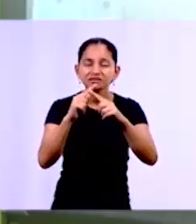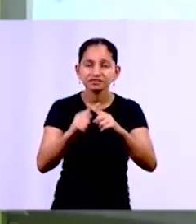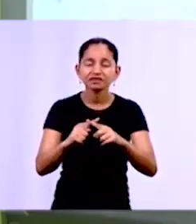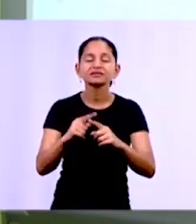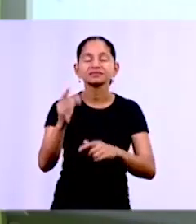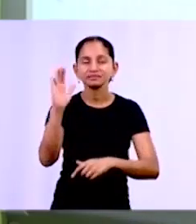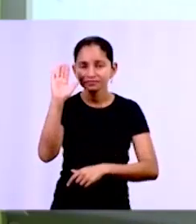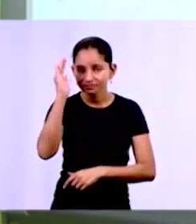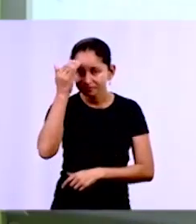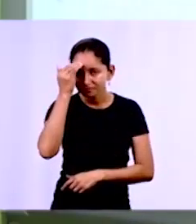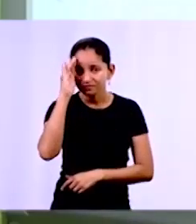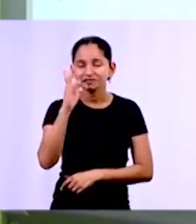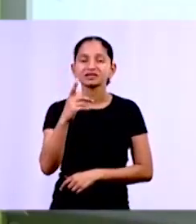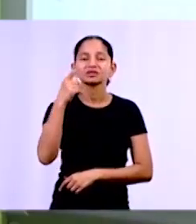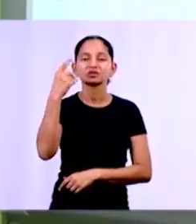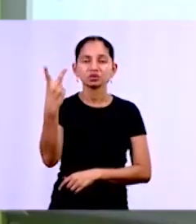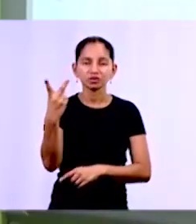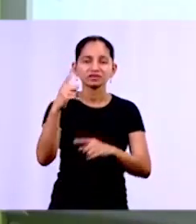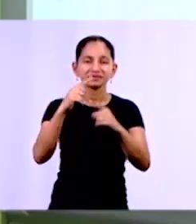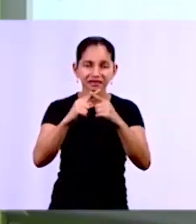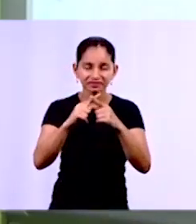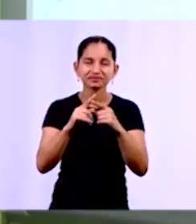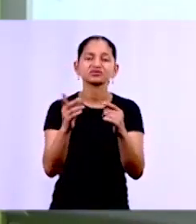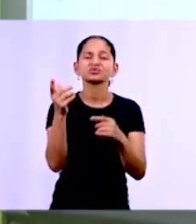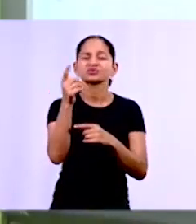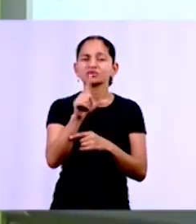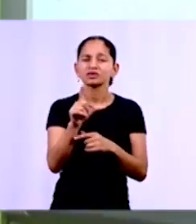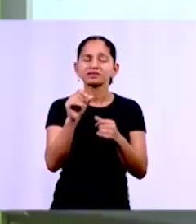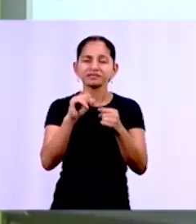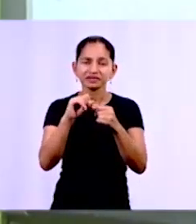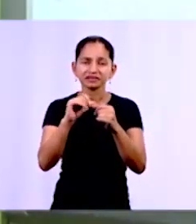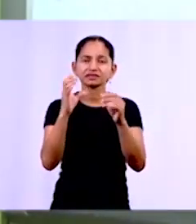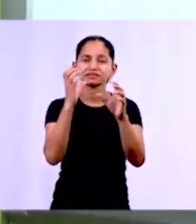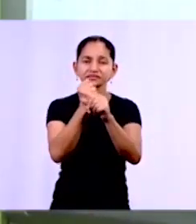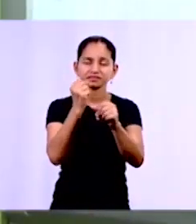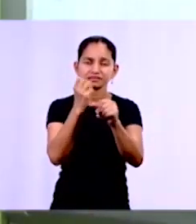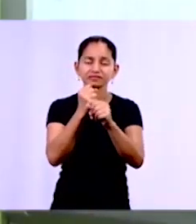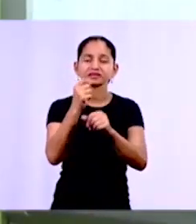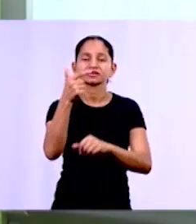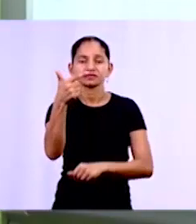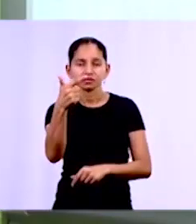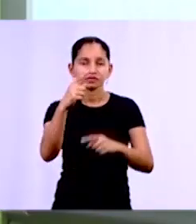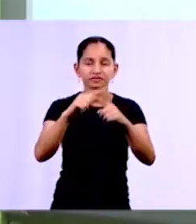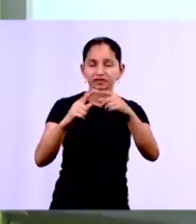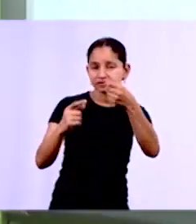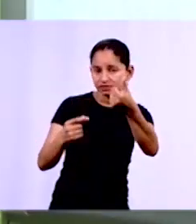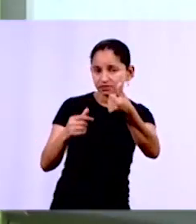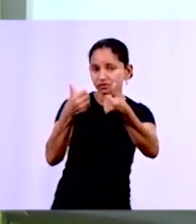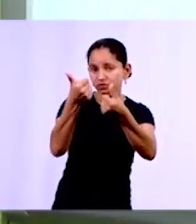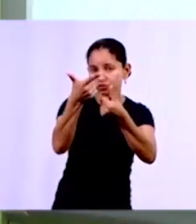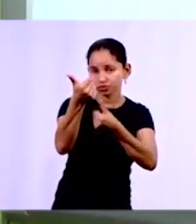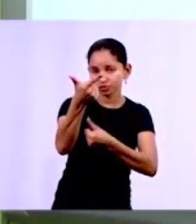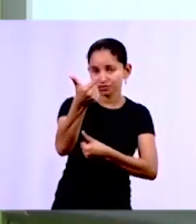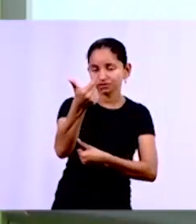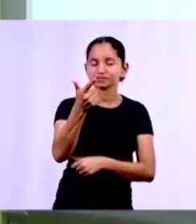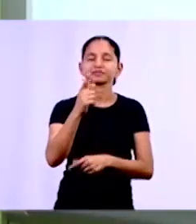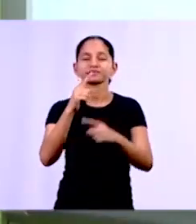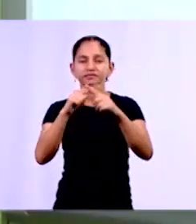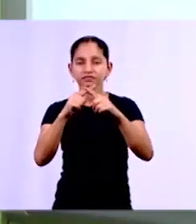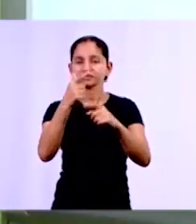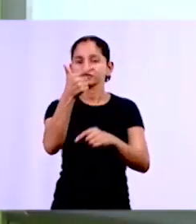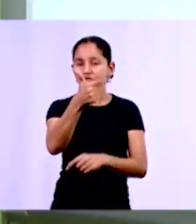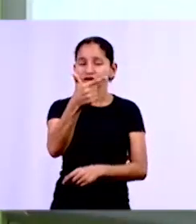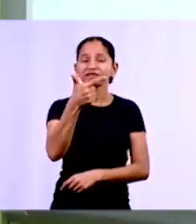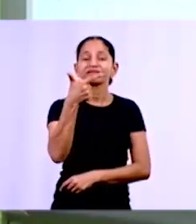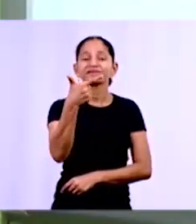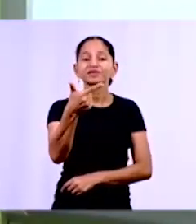virtuais. Então, nós temos aqui, só contar, né? 2 vezes 6 são 12, 12 vezes 2, quer